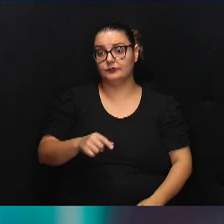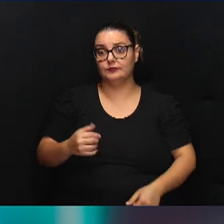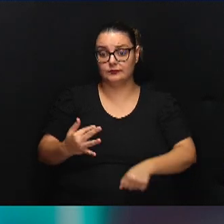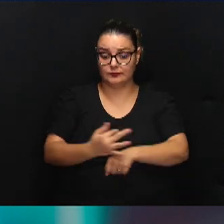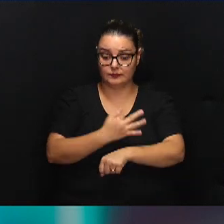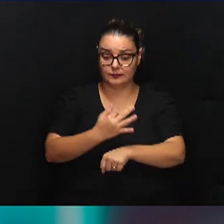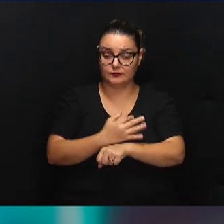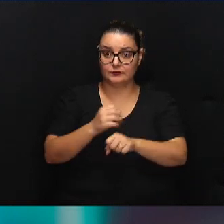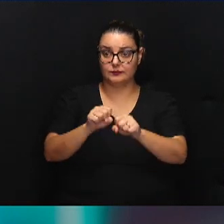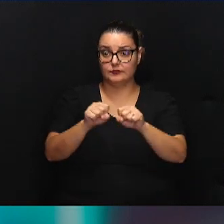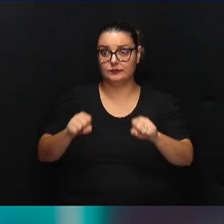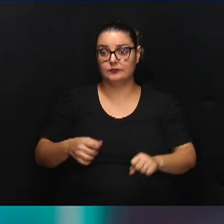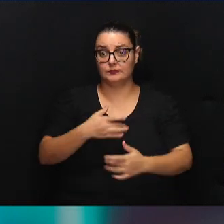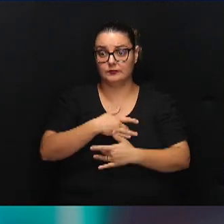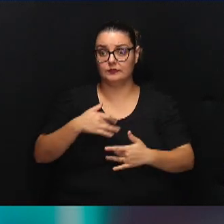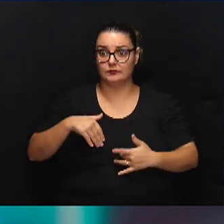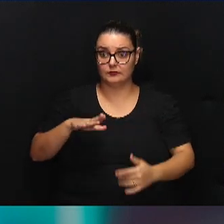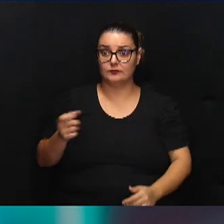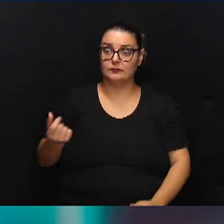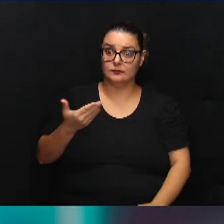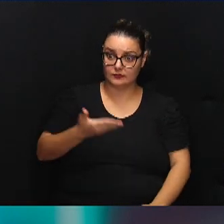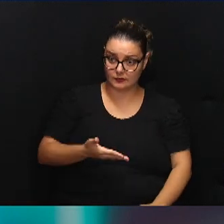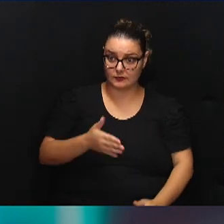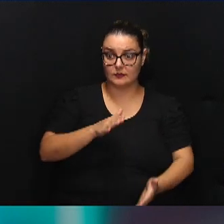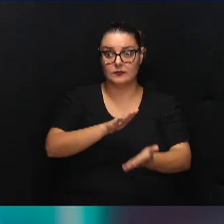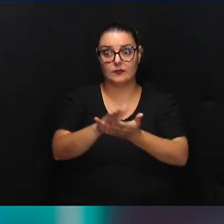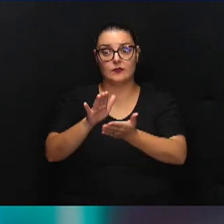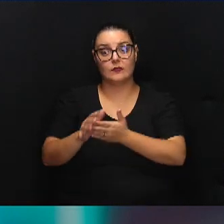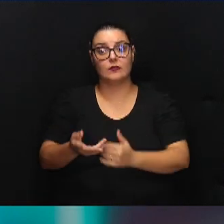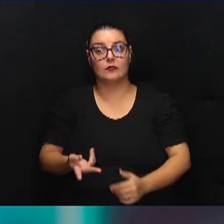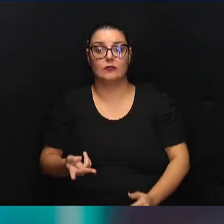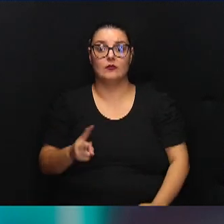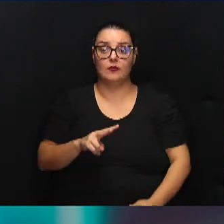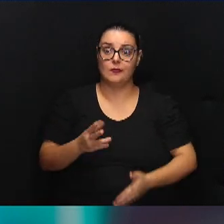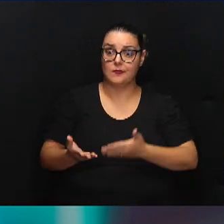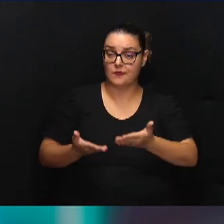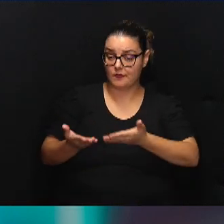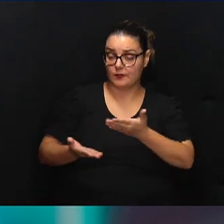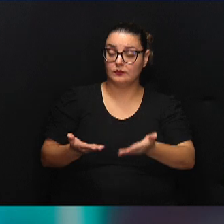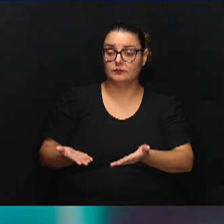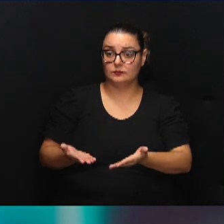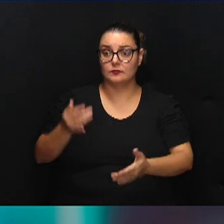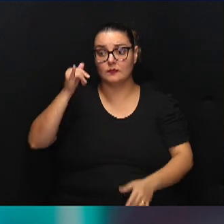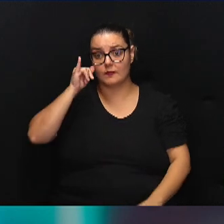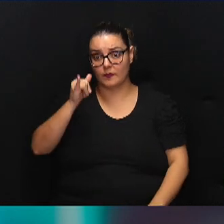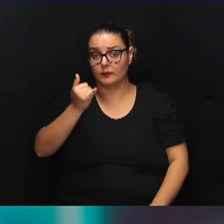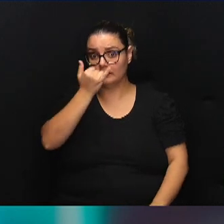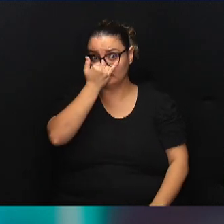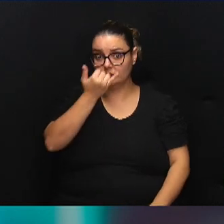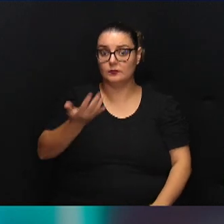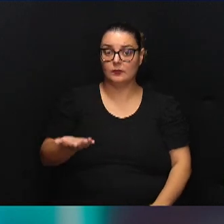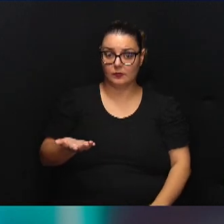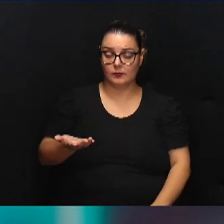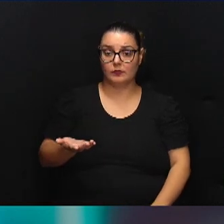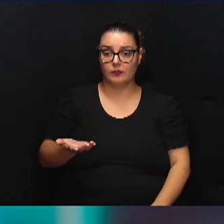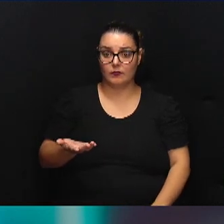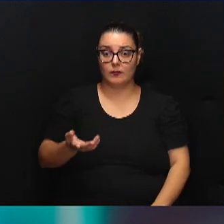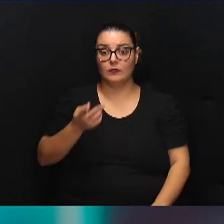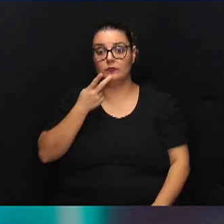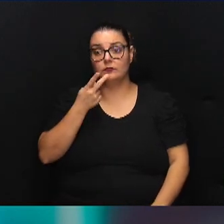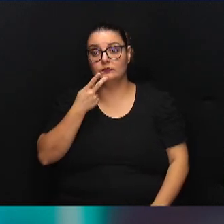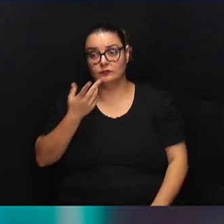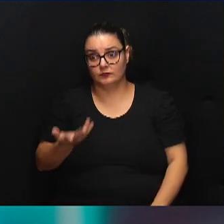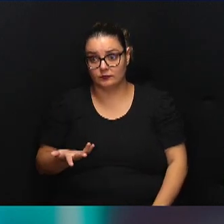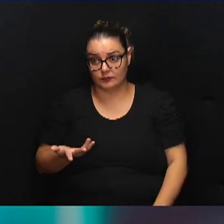saúde e, mais do que isso, esse custo ser convertido em tratamento, na prevenção. E aí a gente fala